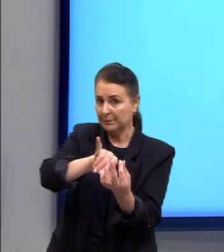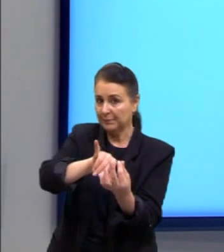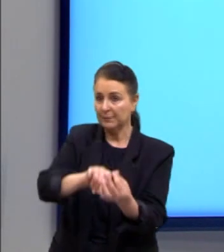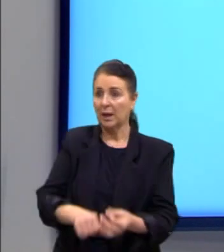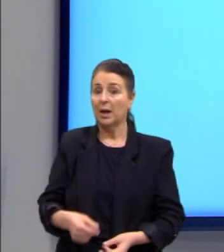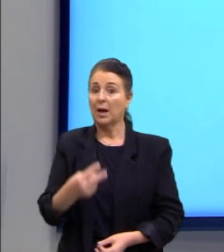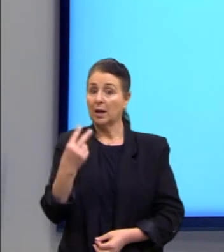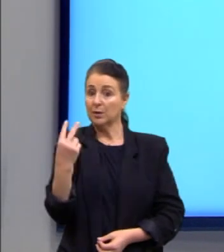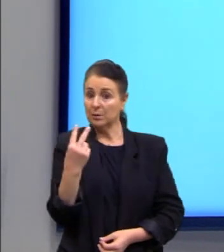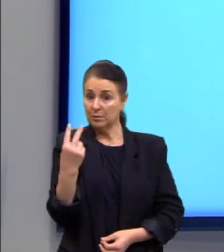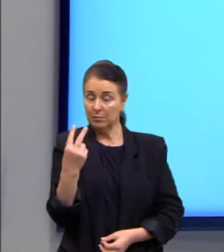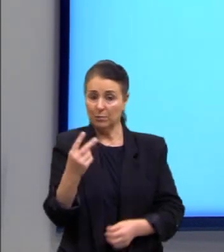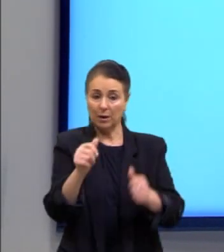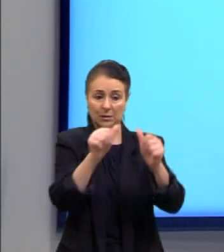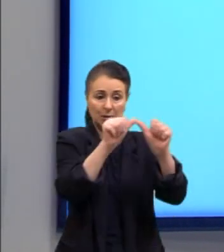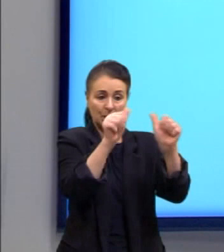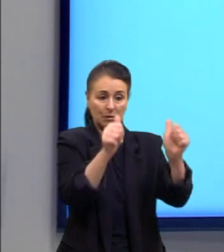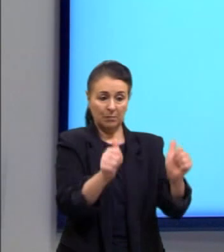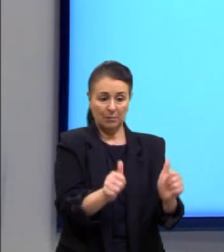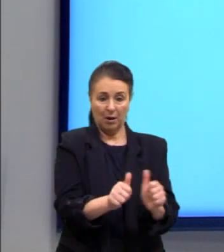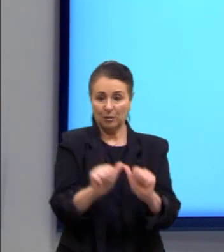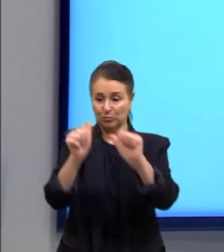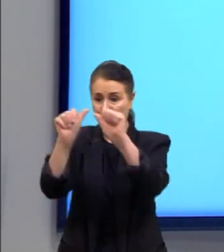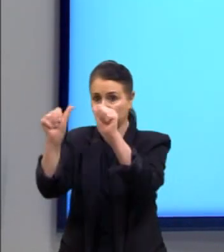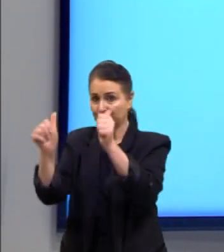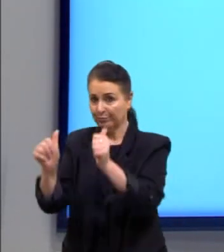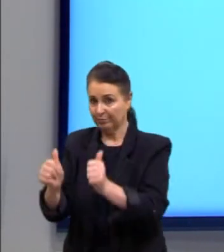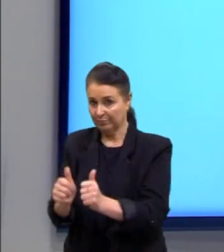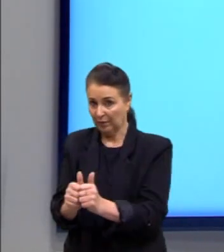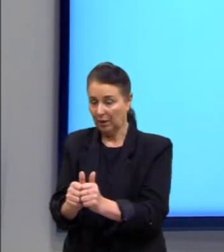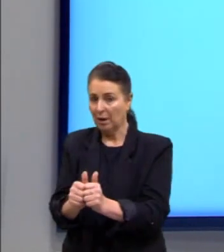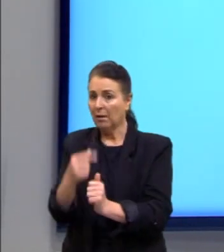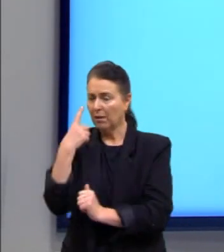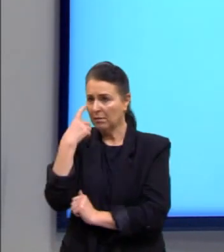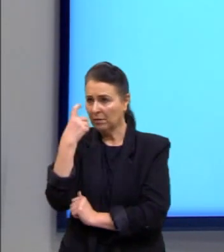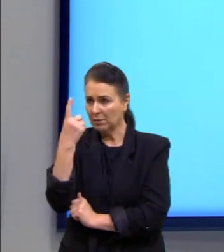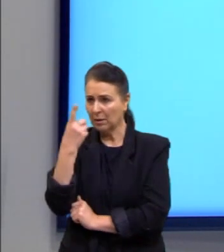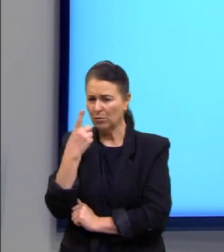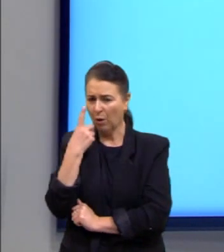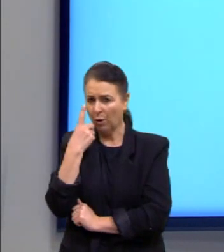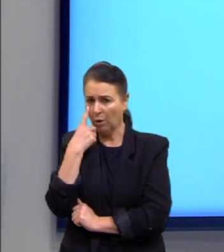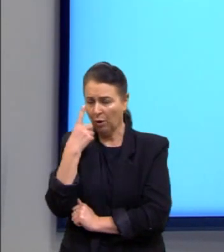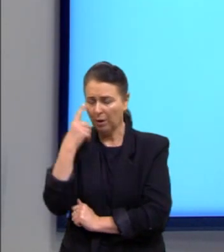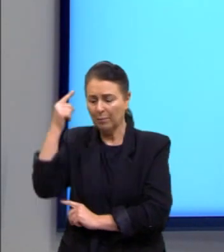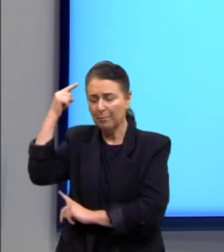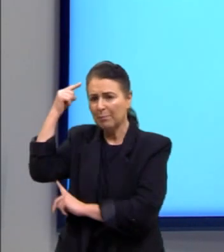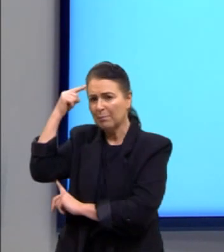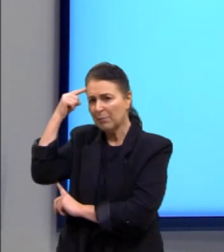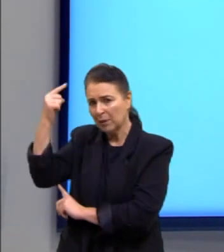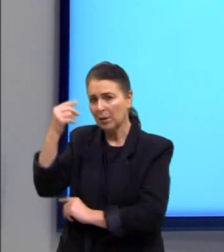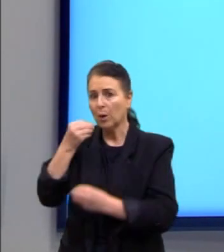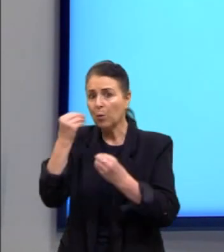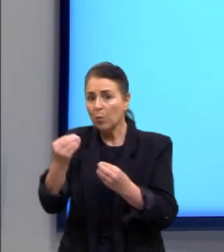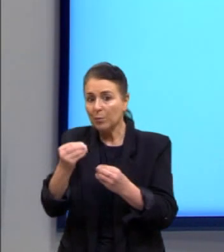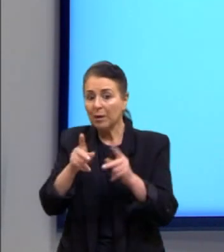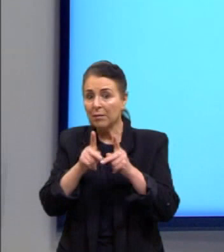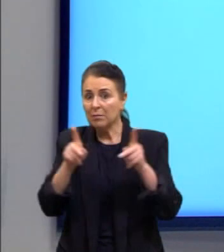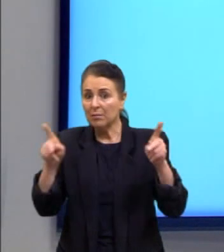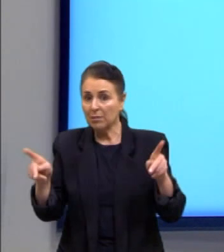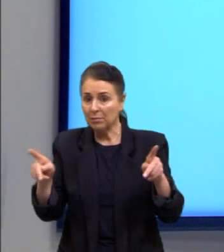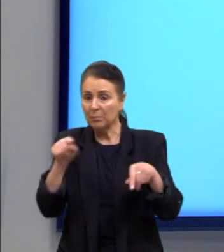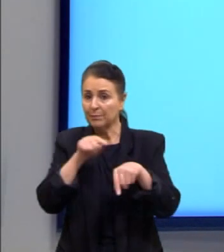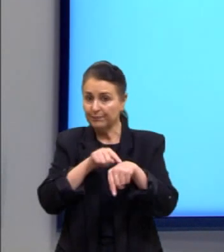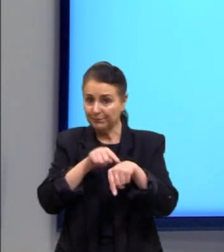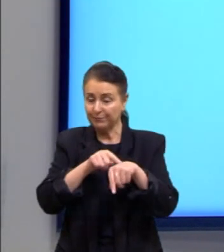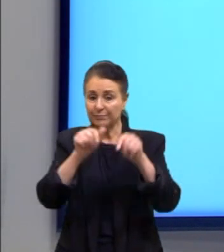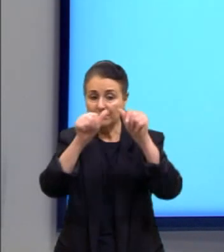imagens né Elas são imagens bem estilizadas Eu Acho interessante a gente tentar pensar né como para aquele momento essas